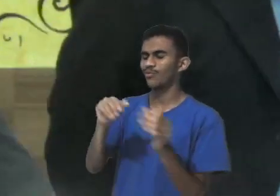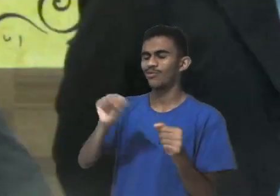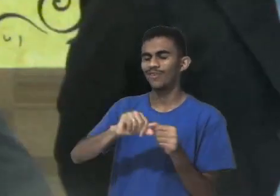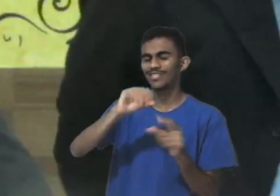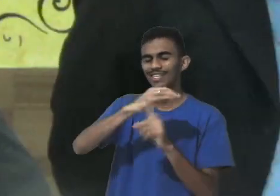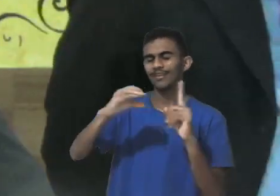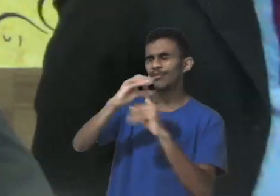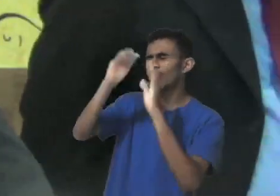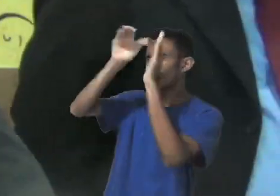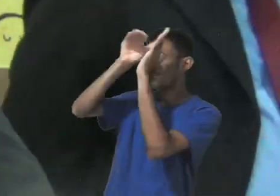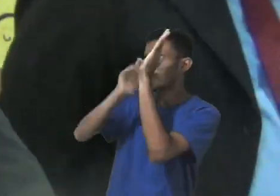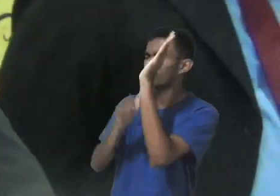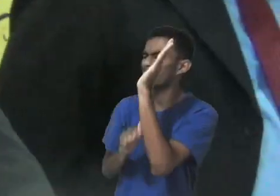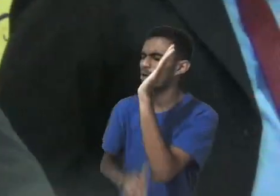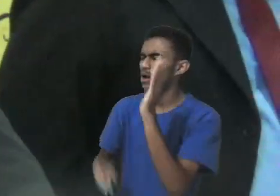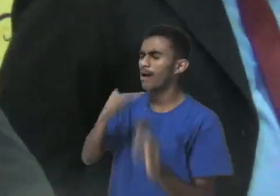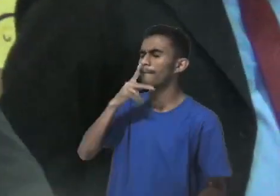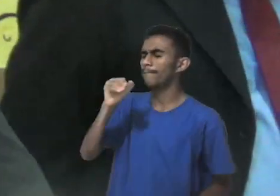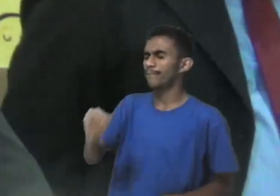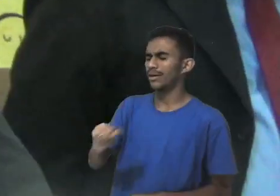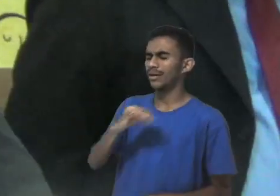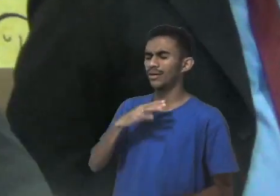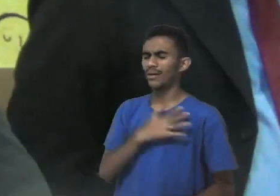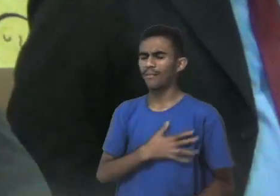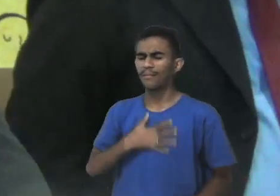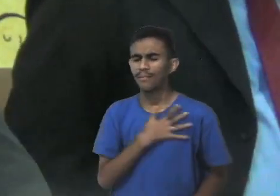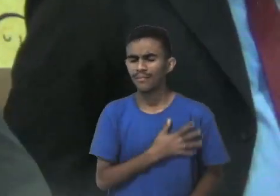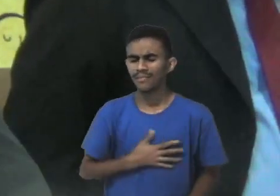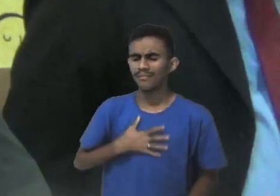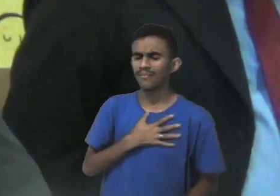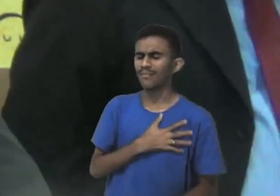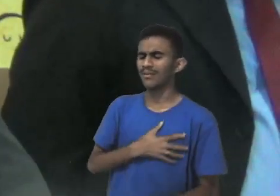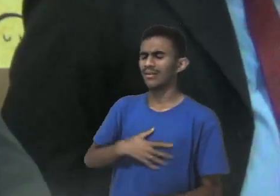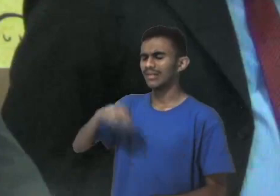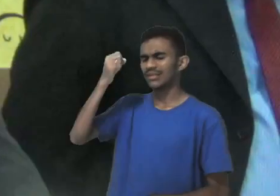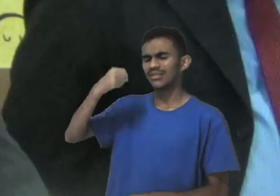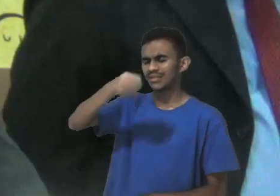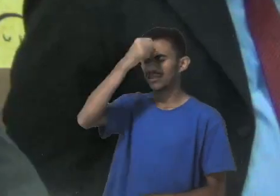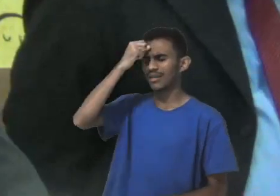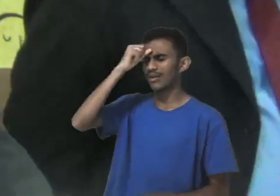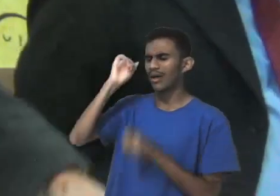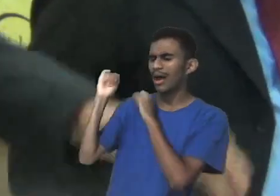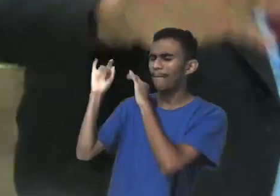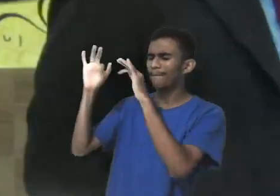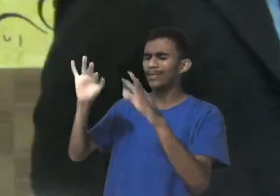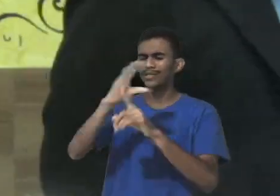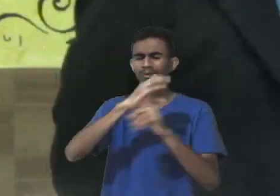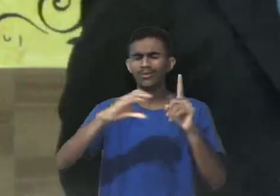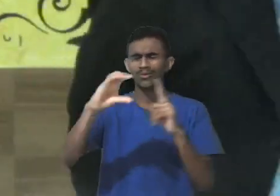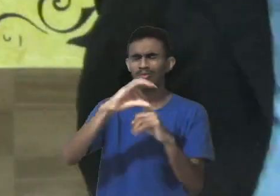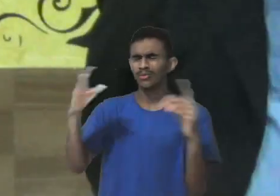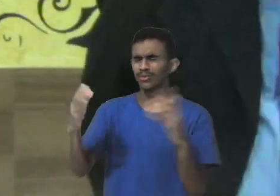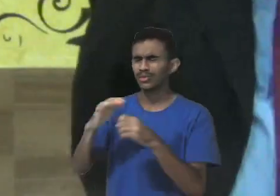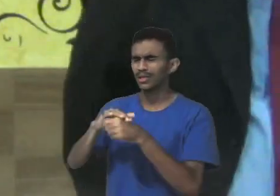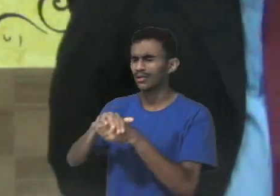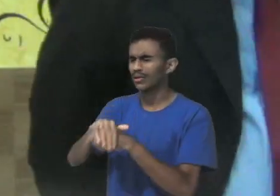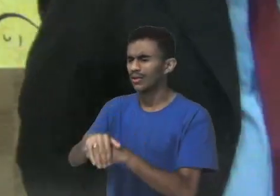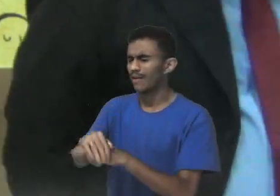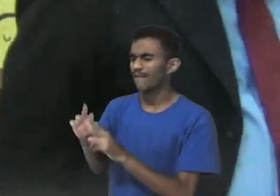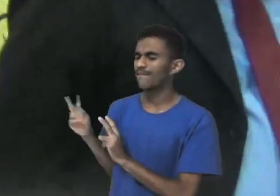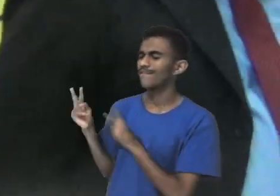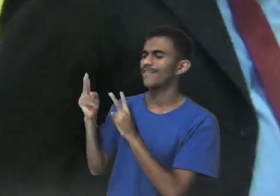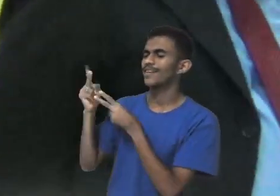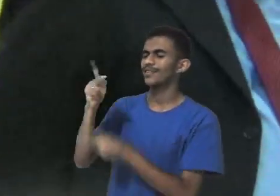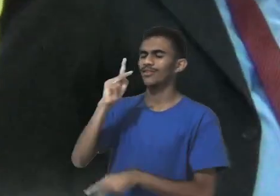no nosso meio. Pai, querido Pai Santo, abençoa, meu Deus, esse trabalho nessa noite, tomando a direção e dando vitória ao